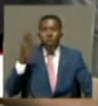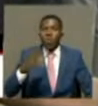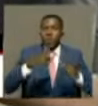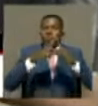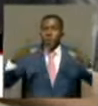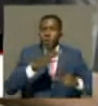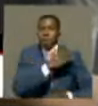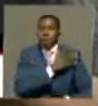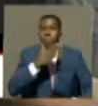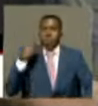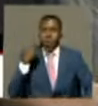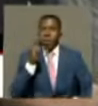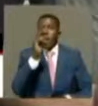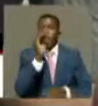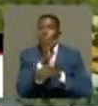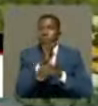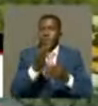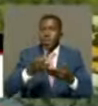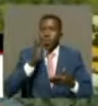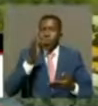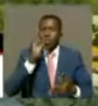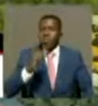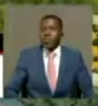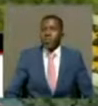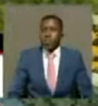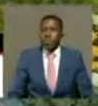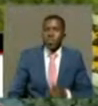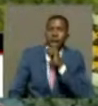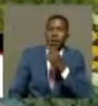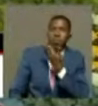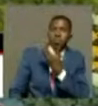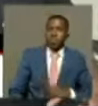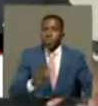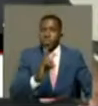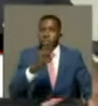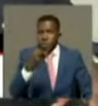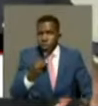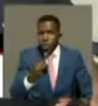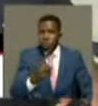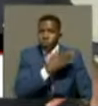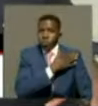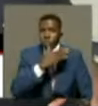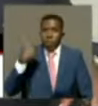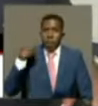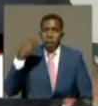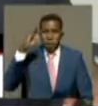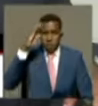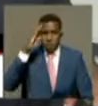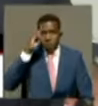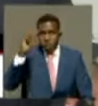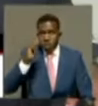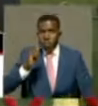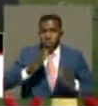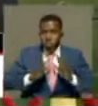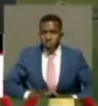seus subalternos lá na província do UIS. De 63 anos de idade, o comandante Monteiro Francisco dos Santos, natural